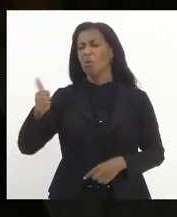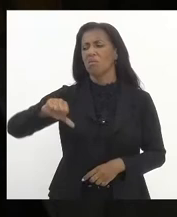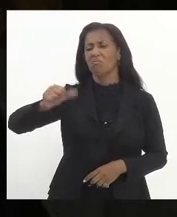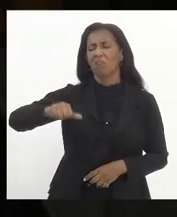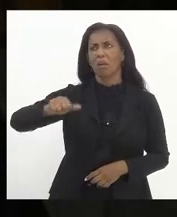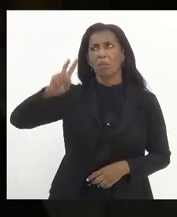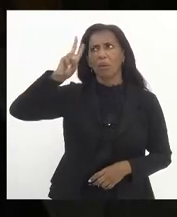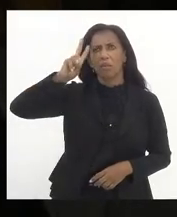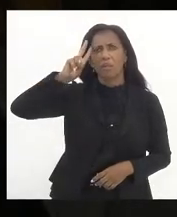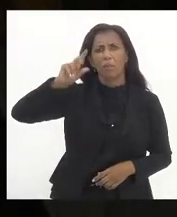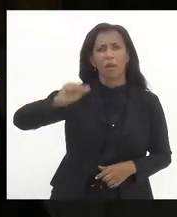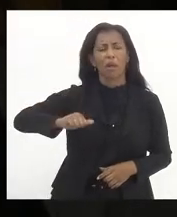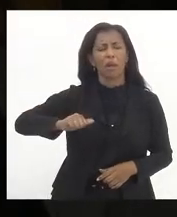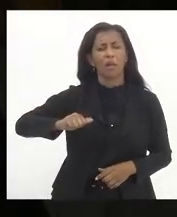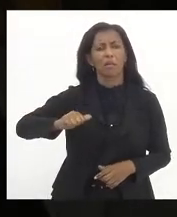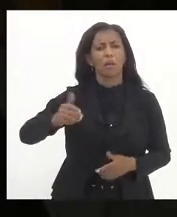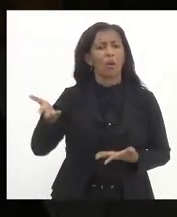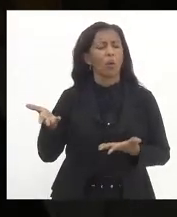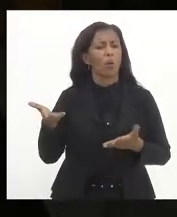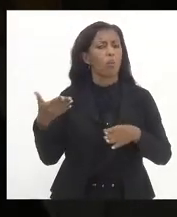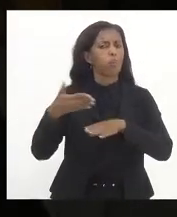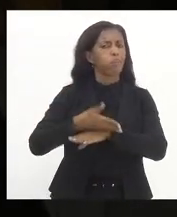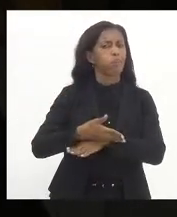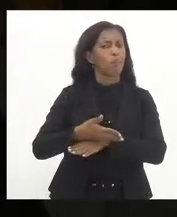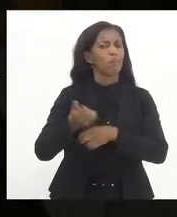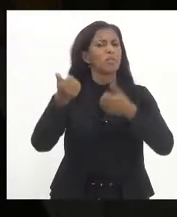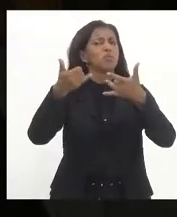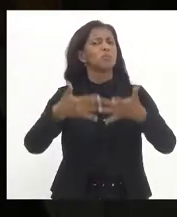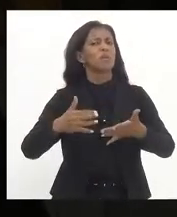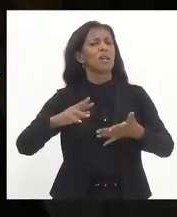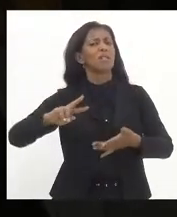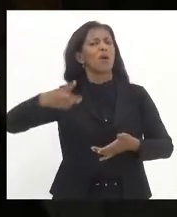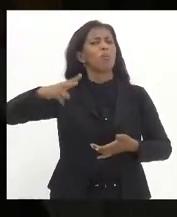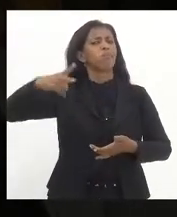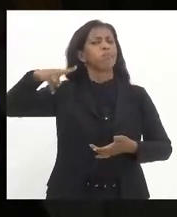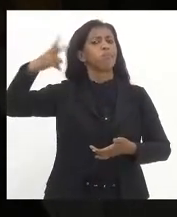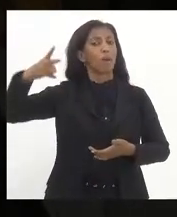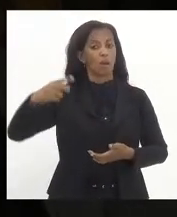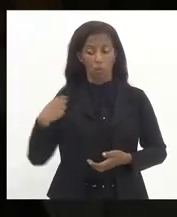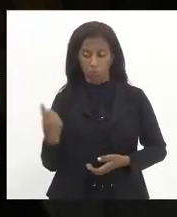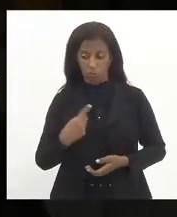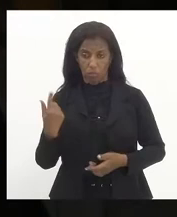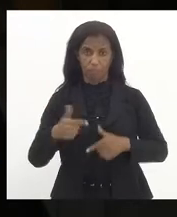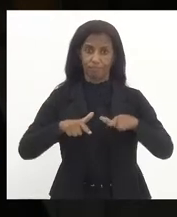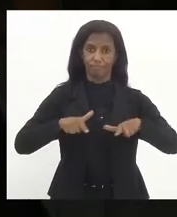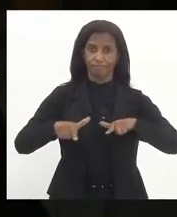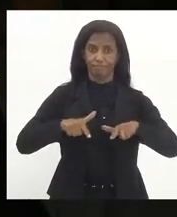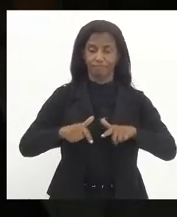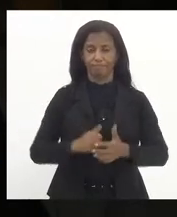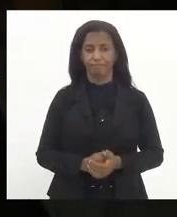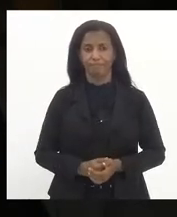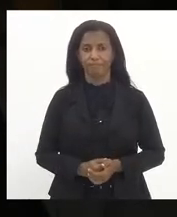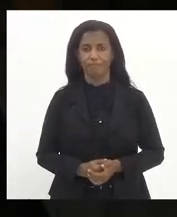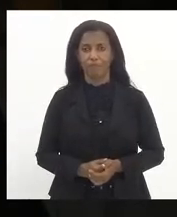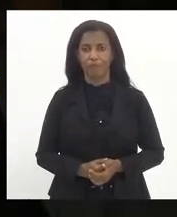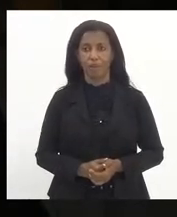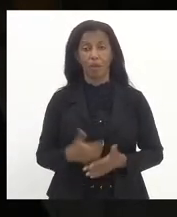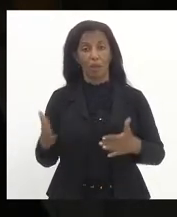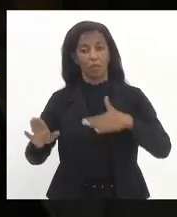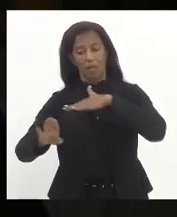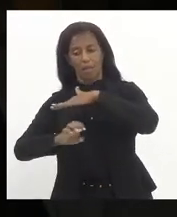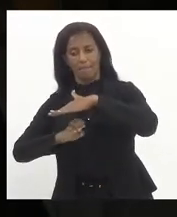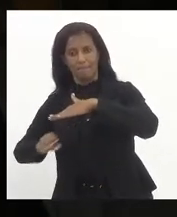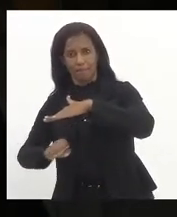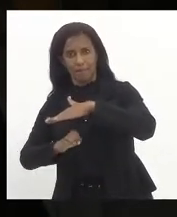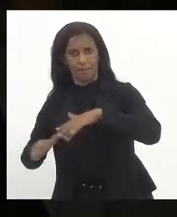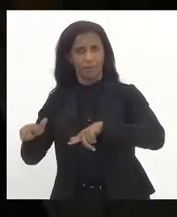ser lembrada como interveniente para justificar esse aumento dos valores? O nosso trabalho, né? O fato de que as empresas que